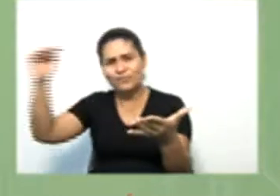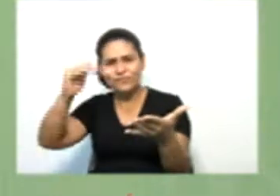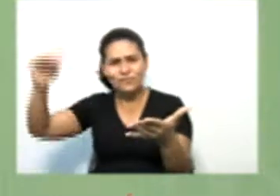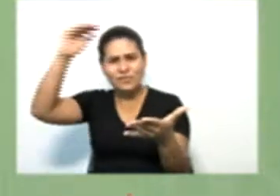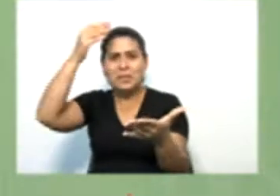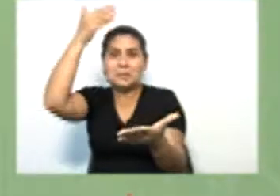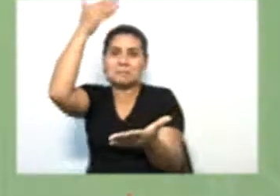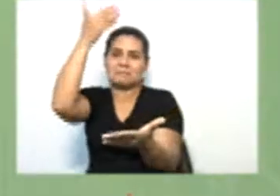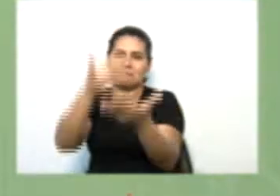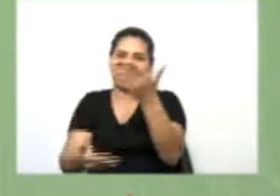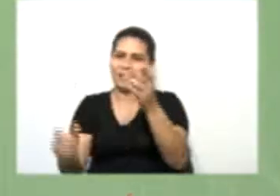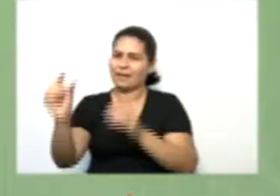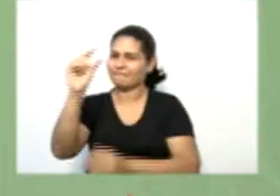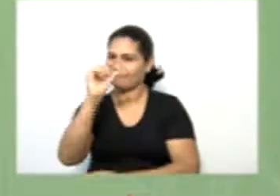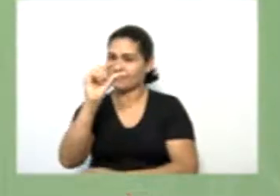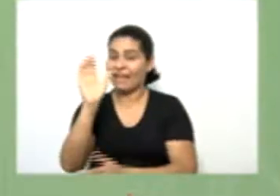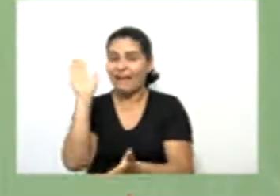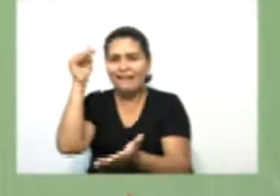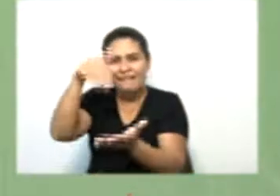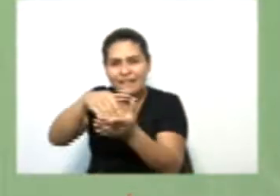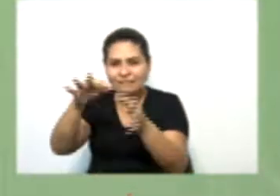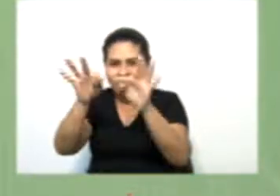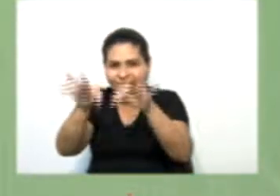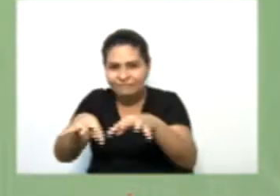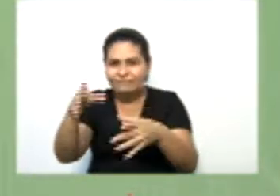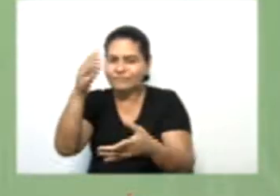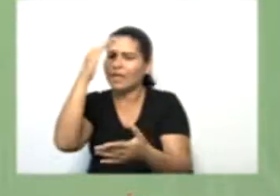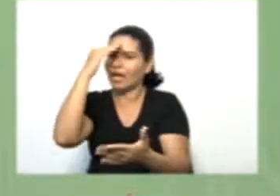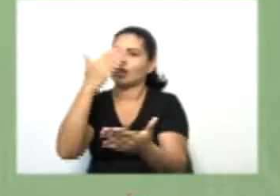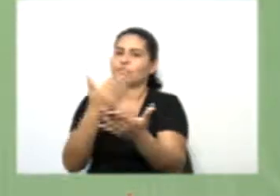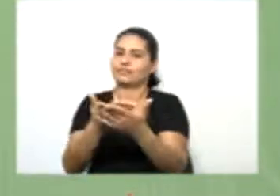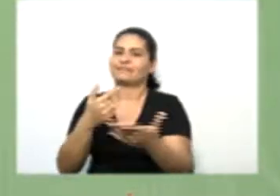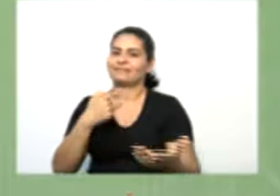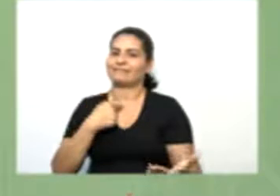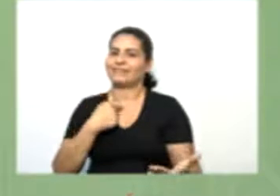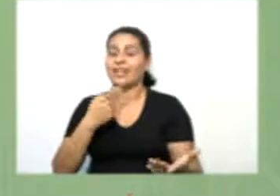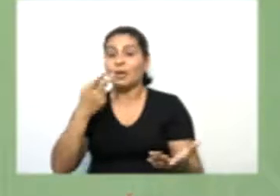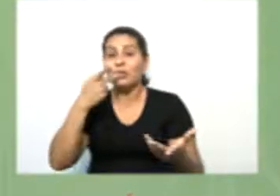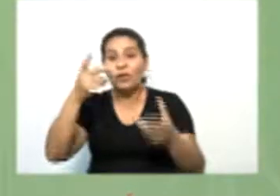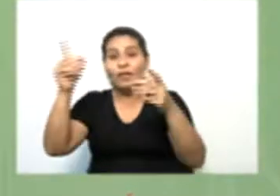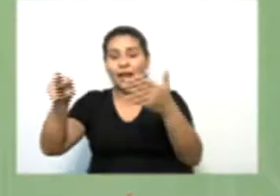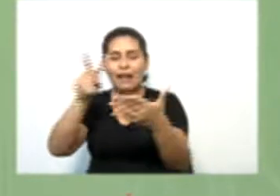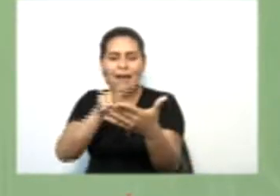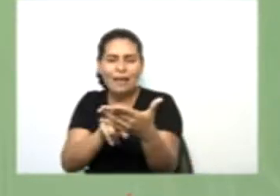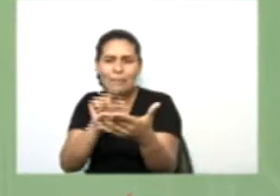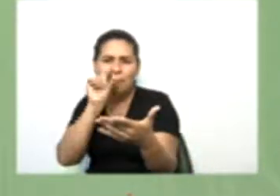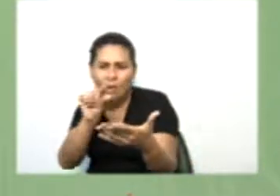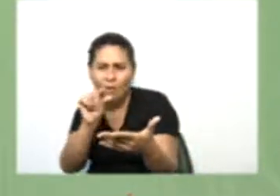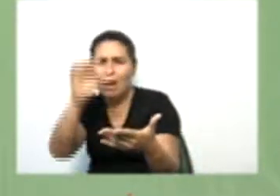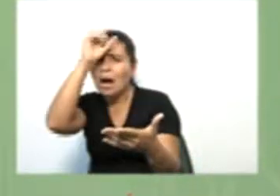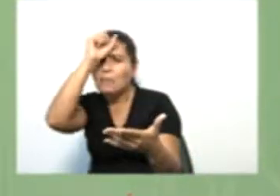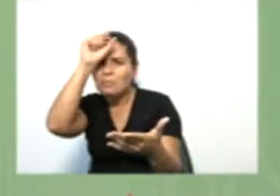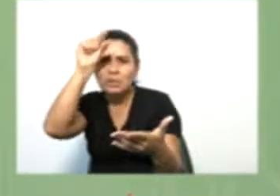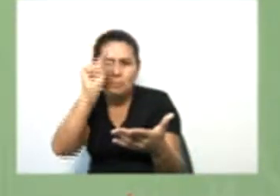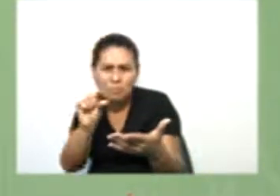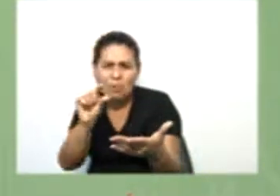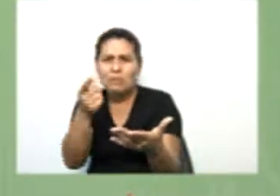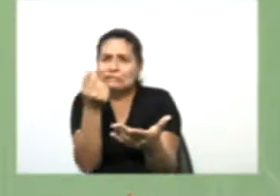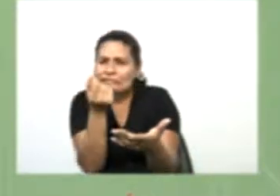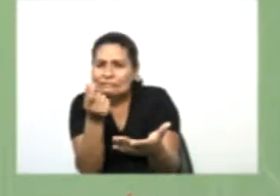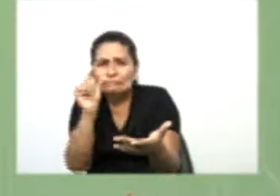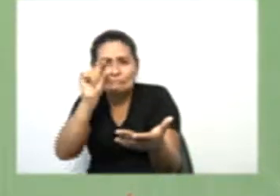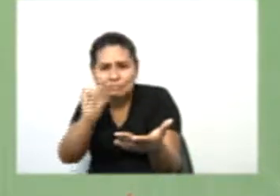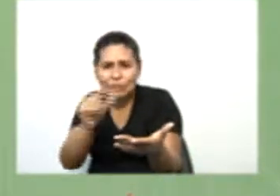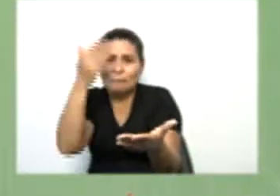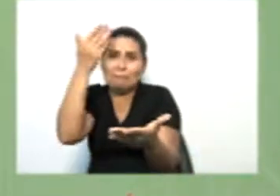perde pouco. Até o final do nosso curso, você vai acreditar nisso daqui. Porque quem lê pouco, aprende pouco, ganha pouco